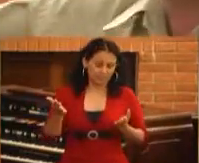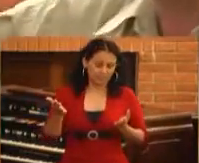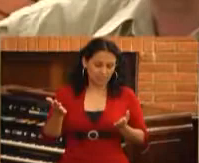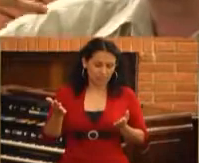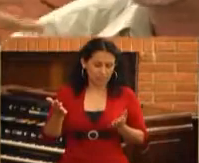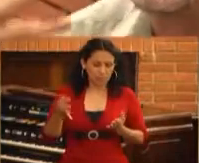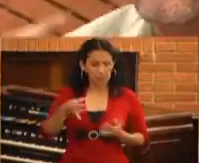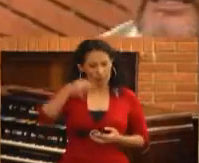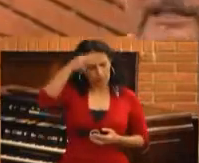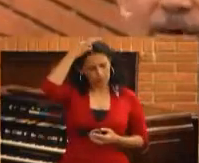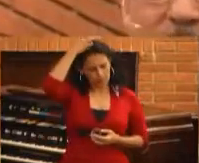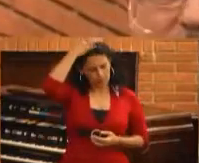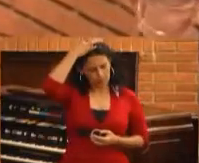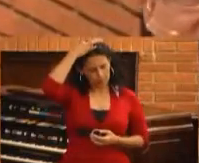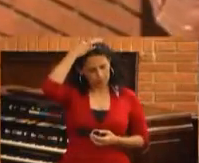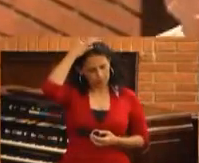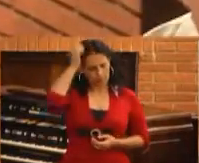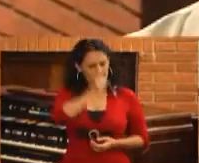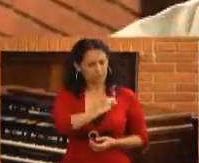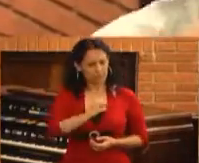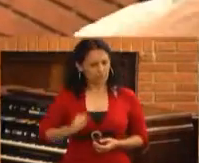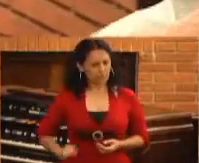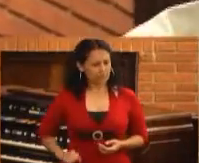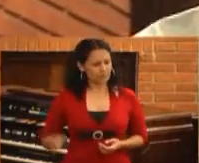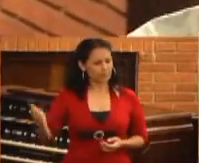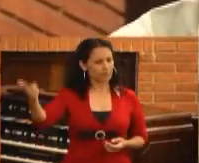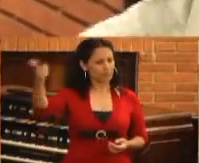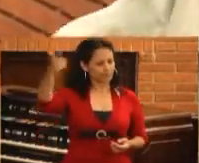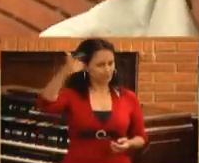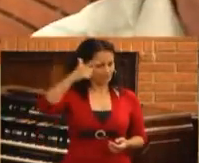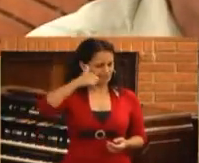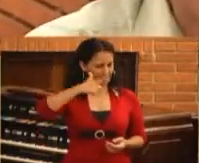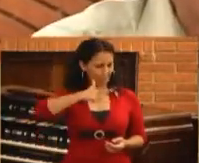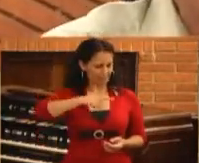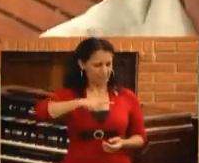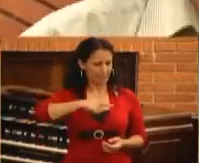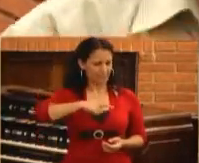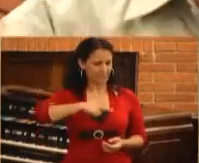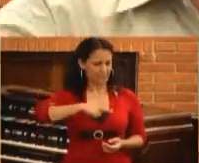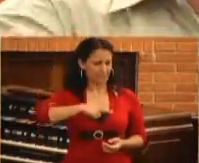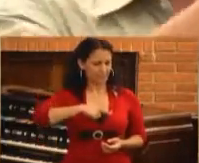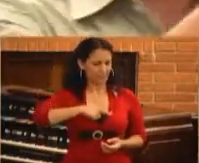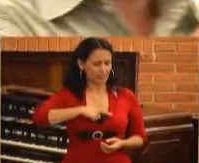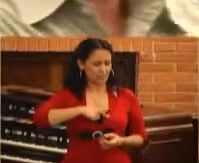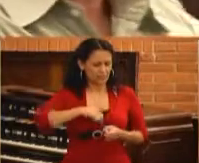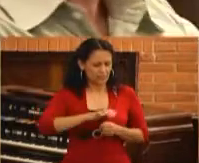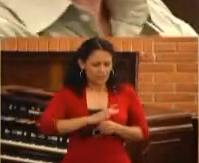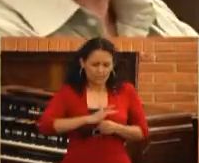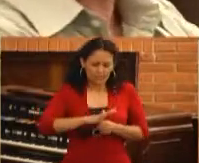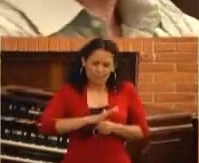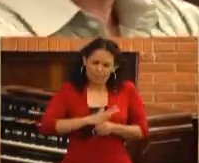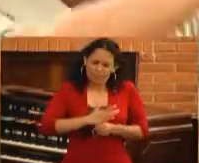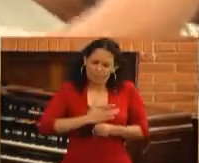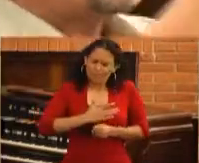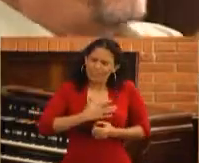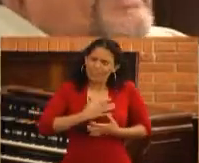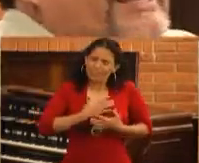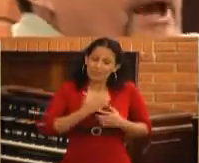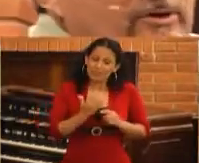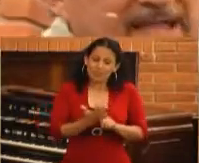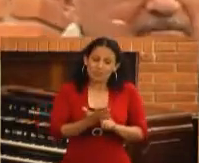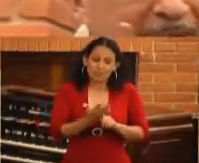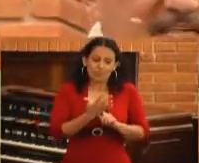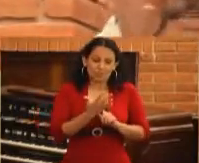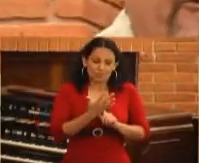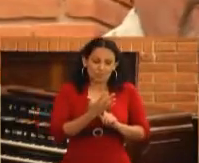o Espírito do Senhor desceu sobre ele, manifestou-se sobre ele. E o Espírito do Senhor chegou e mostrou para ele, aquele